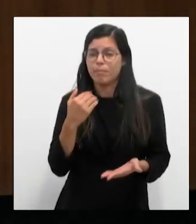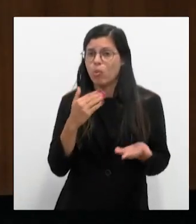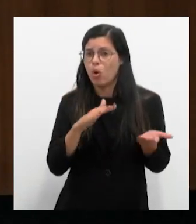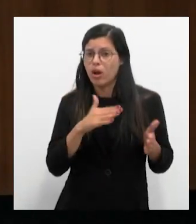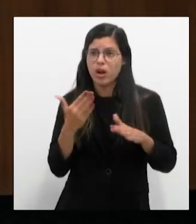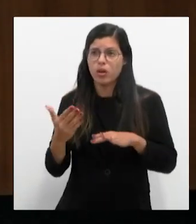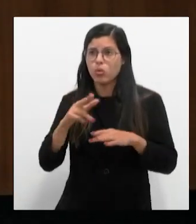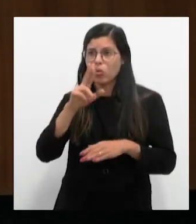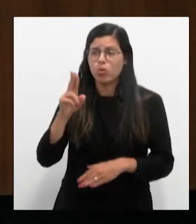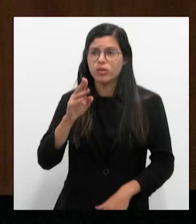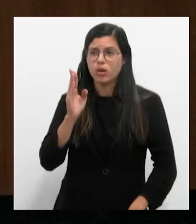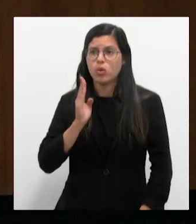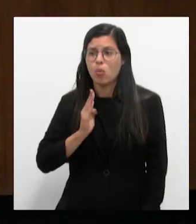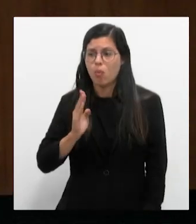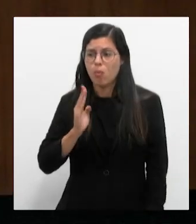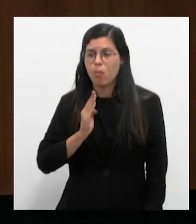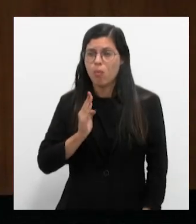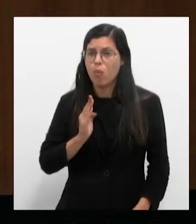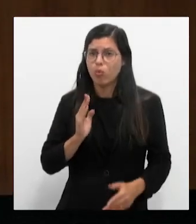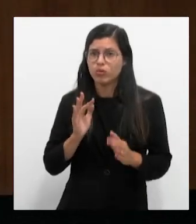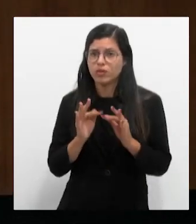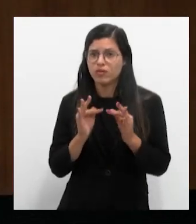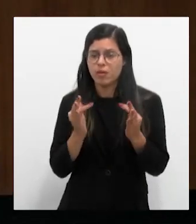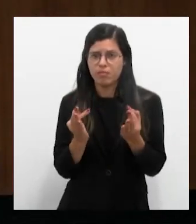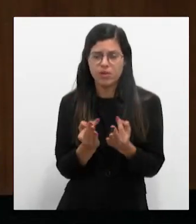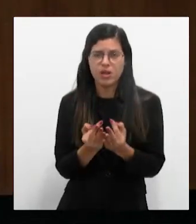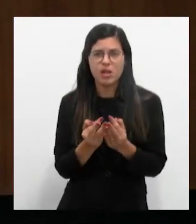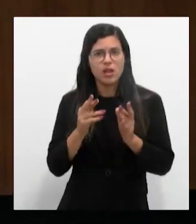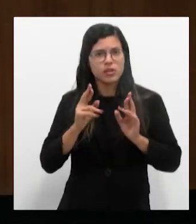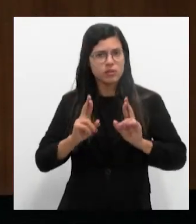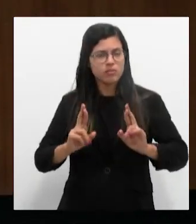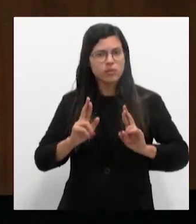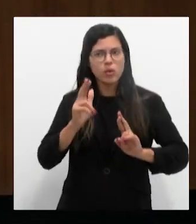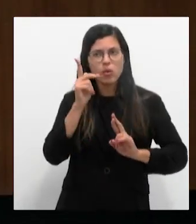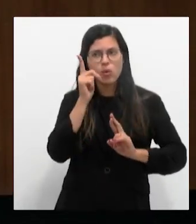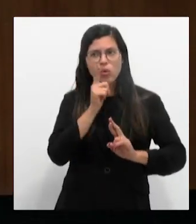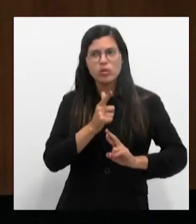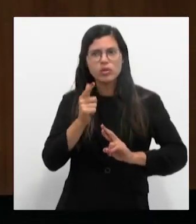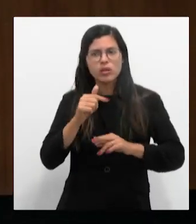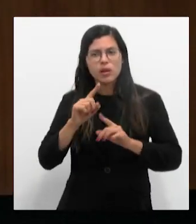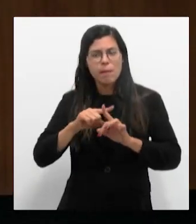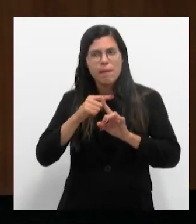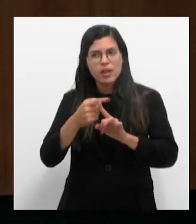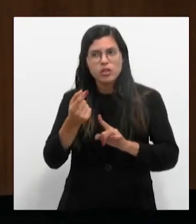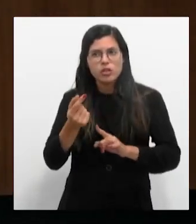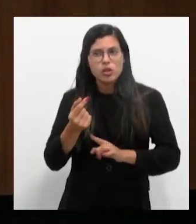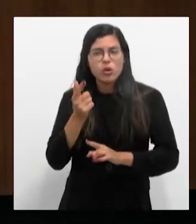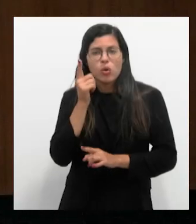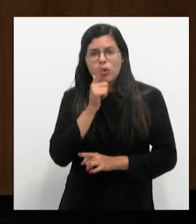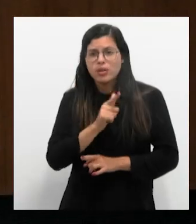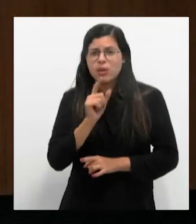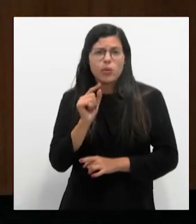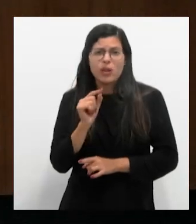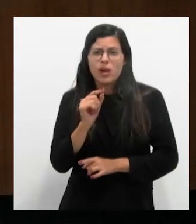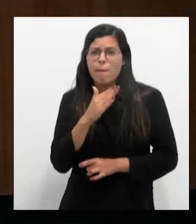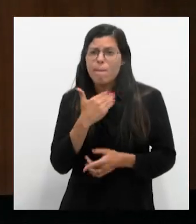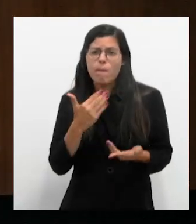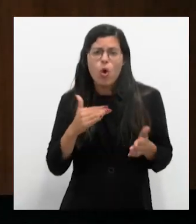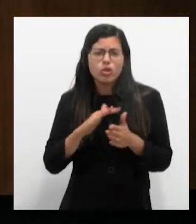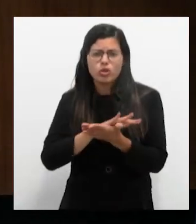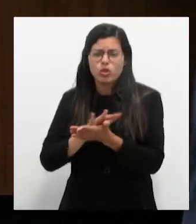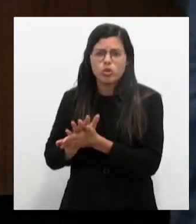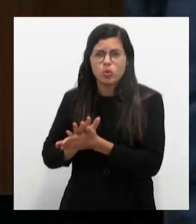Bolsa Família para jogar na esperança de que vai conseguir um pouquinho mais de dinheiro e consegue morte, destruição,